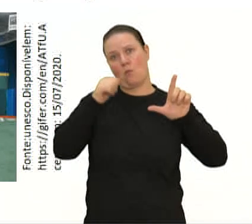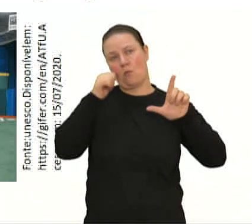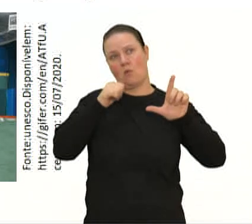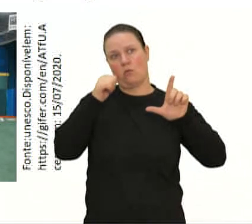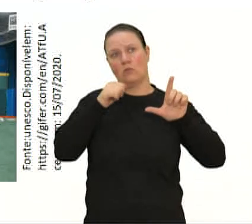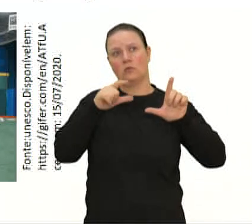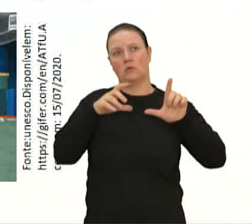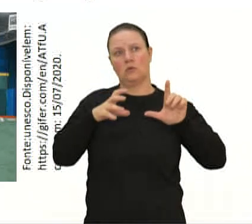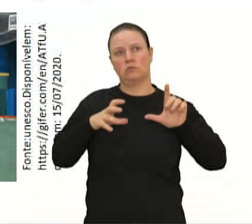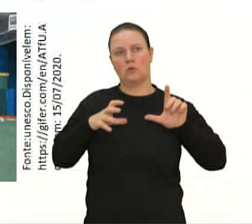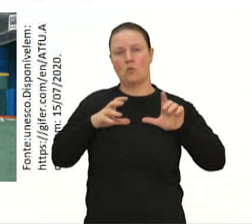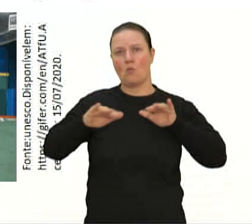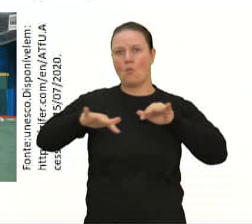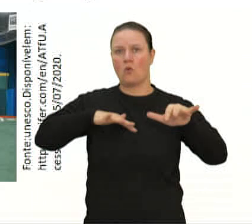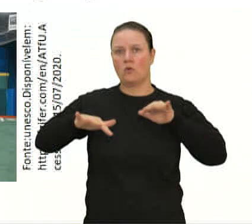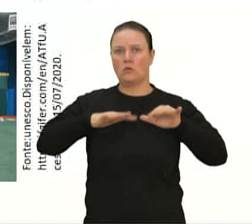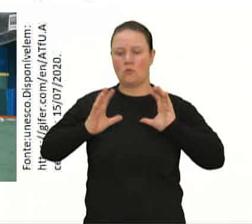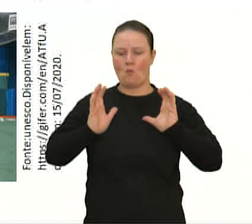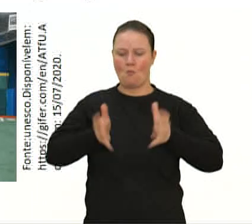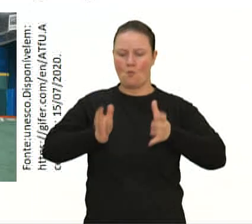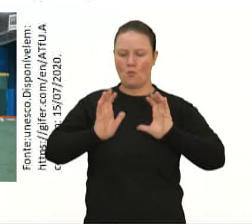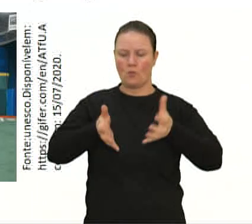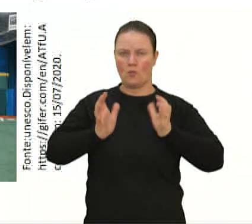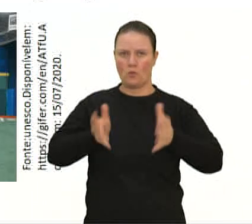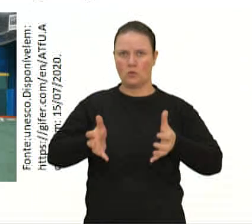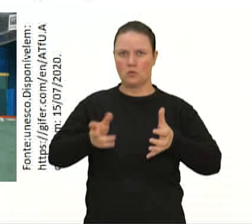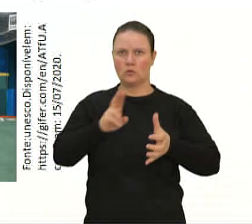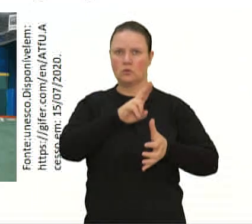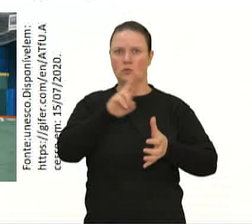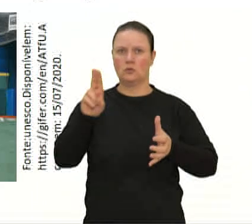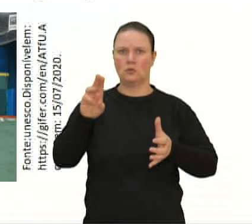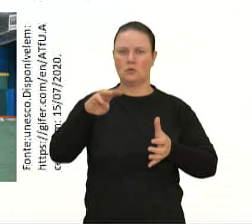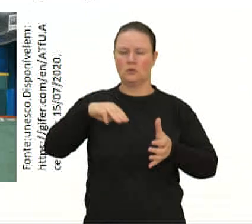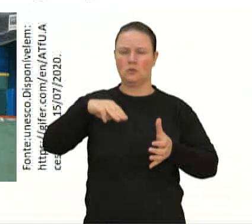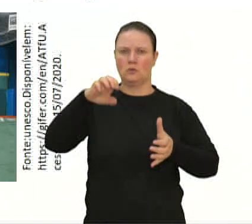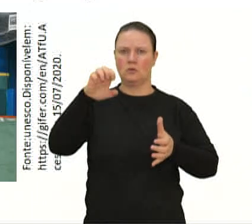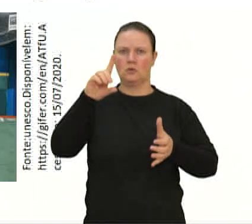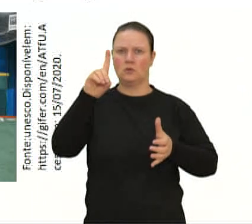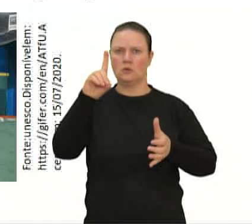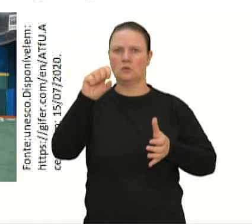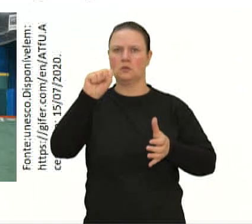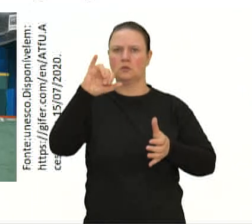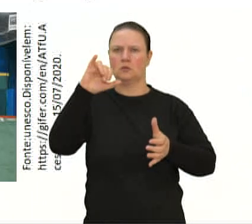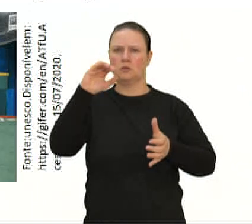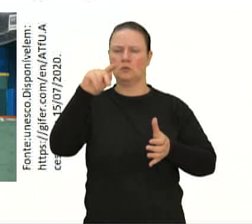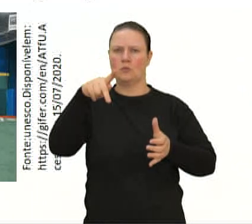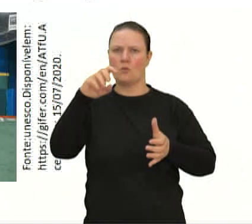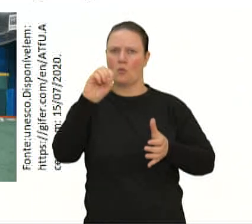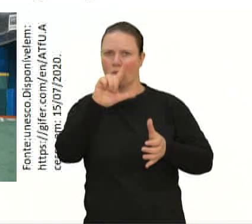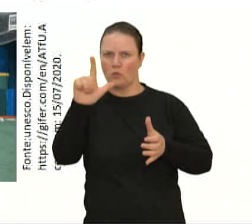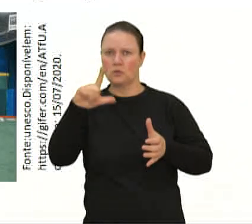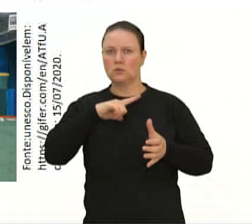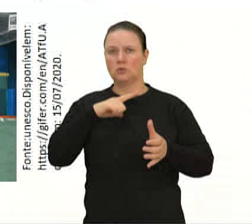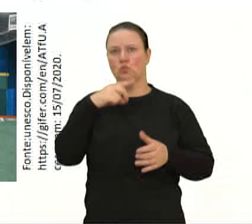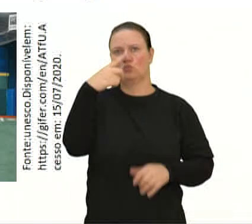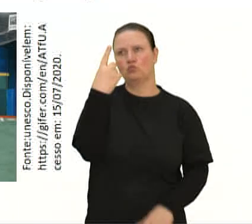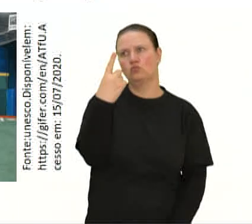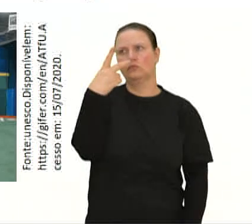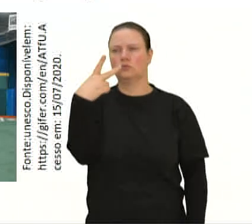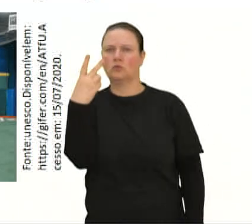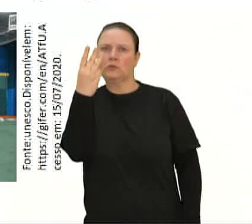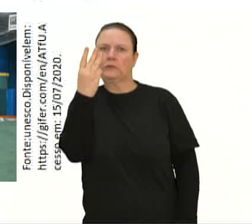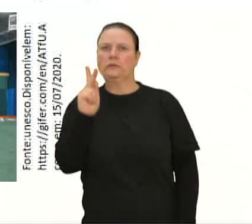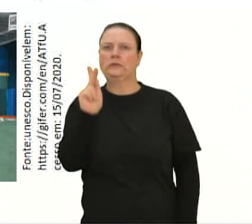pessoa fazendo movimentos com uma bola. Essa bola é chamada de medicine ball. Ela tem carga. Então, 1, 2 ou 3